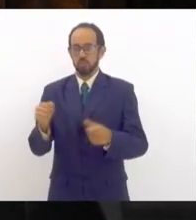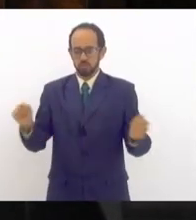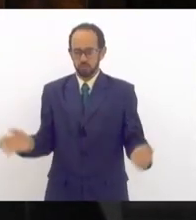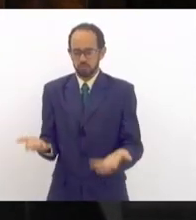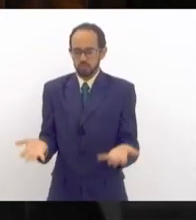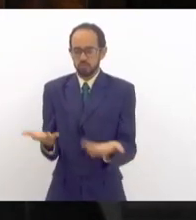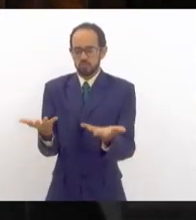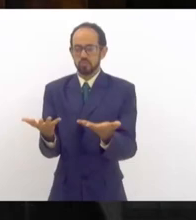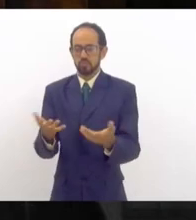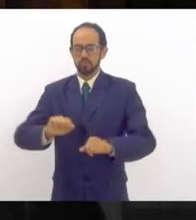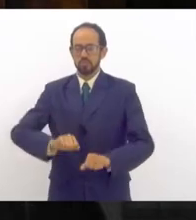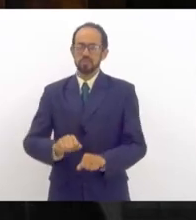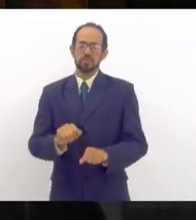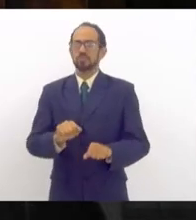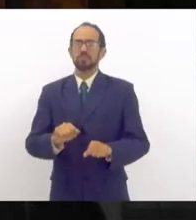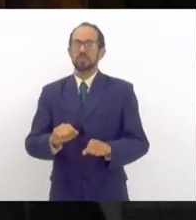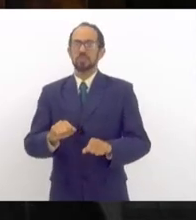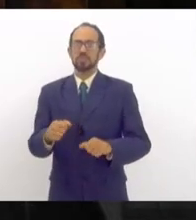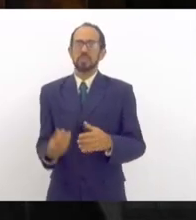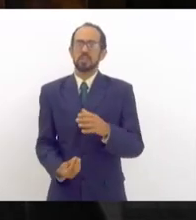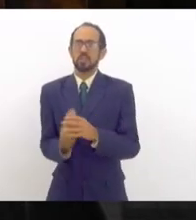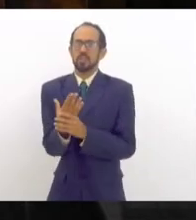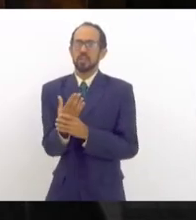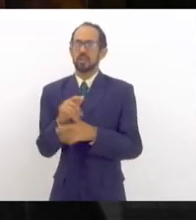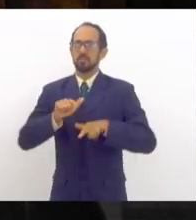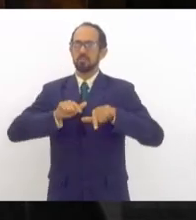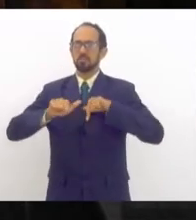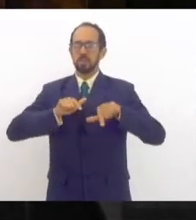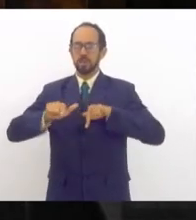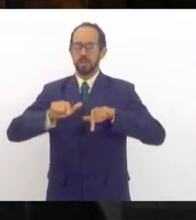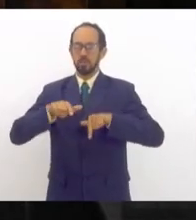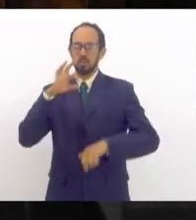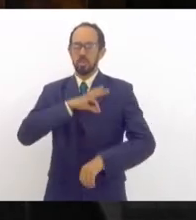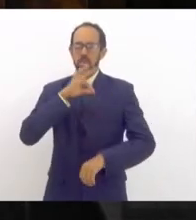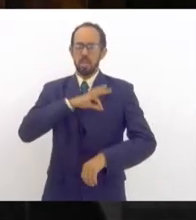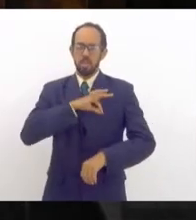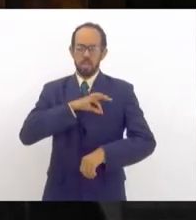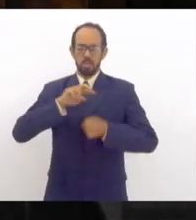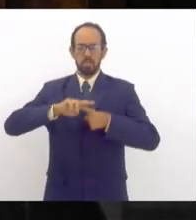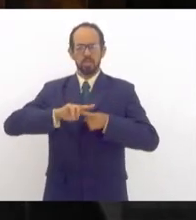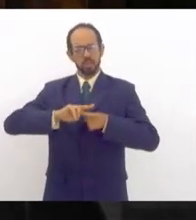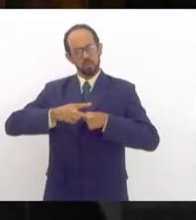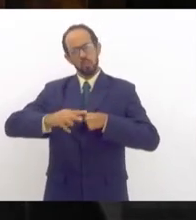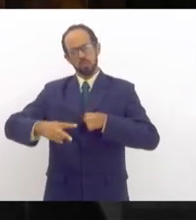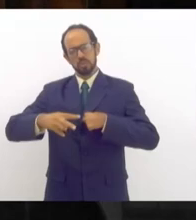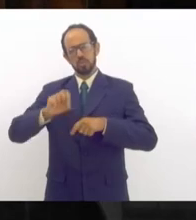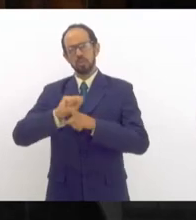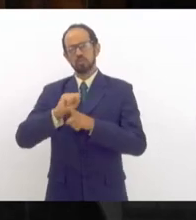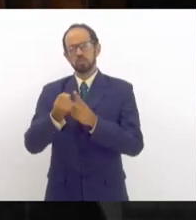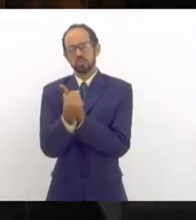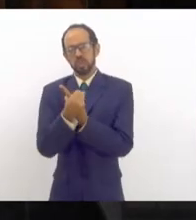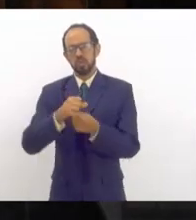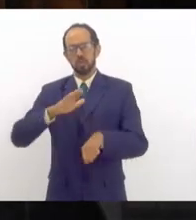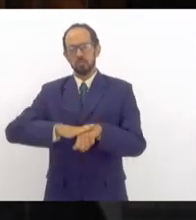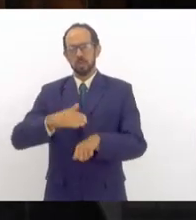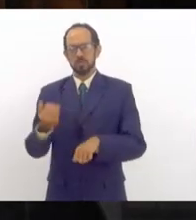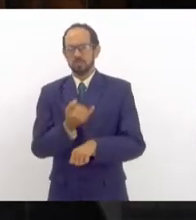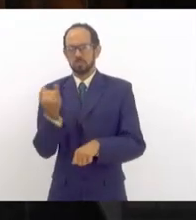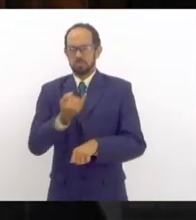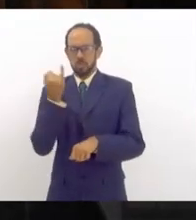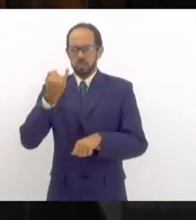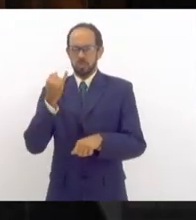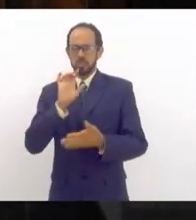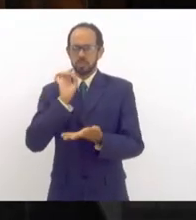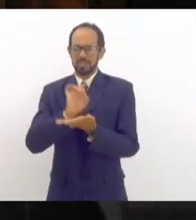no Rio de Janeiro que gera emprego Jeri renda Gere uma contrapartida social que é o mais importante de